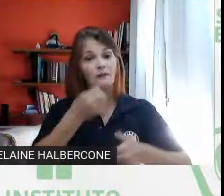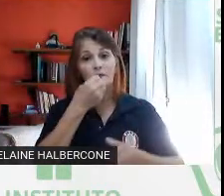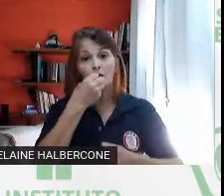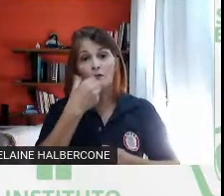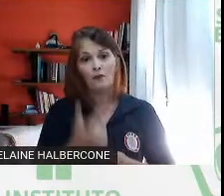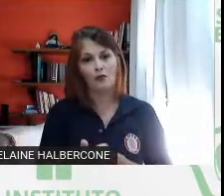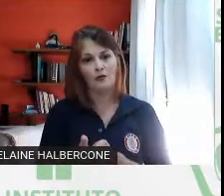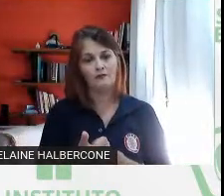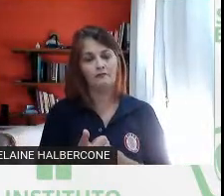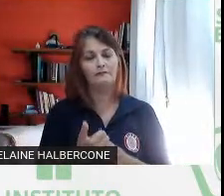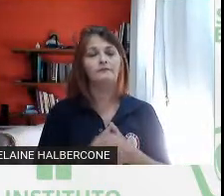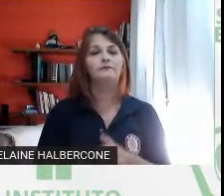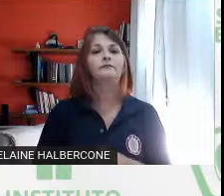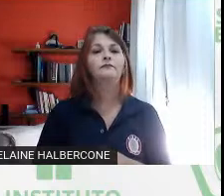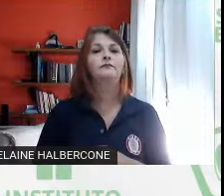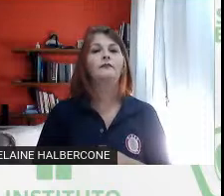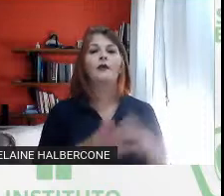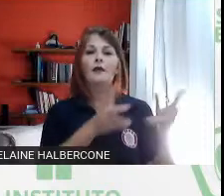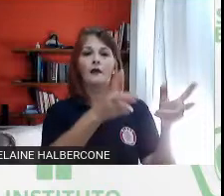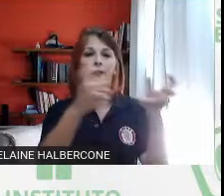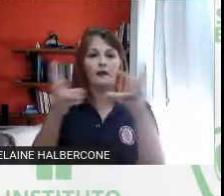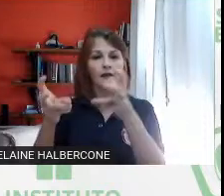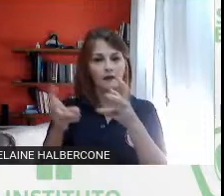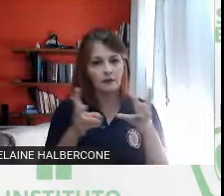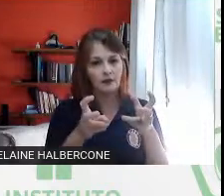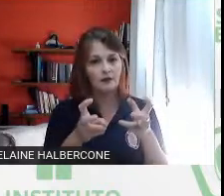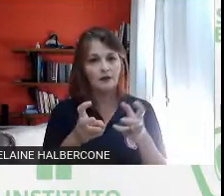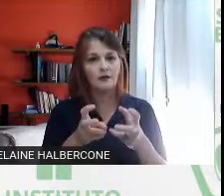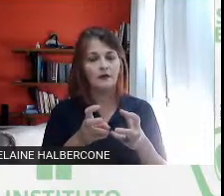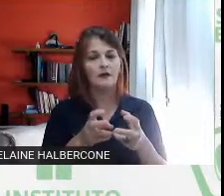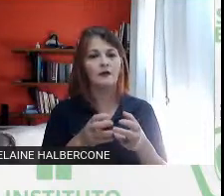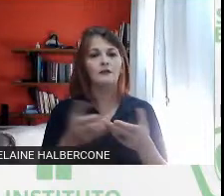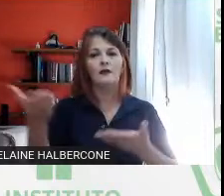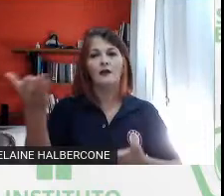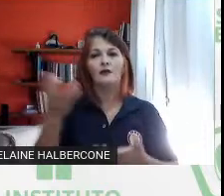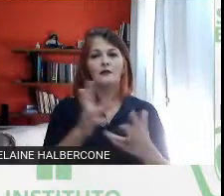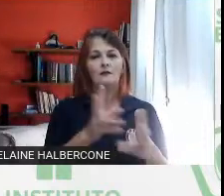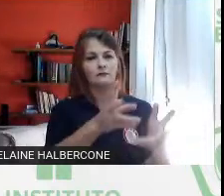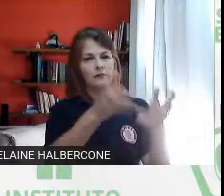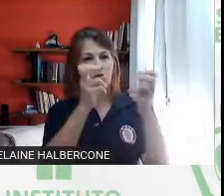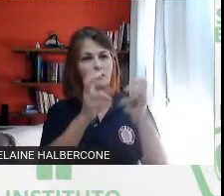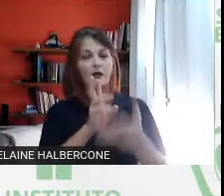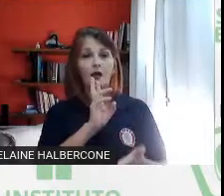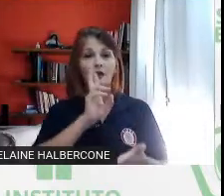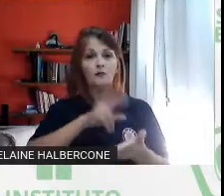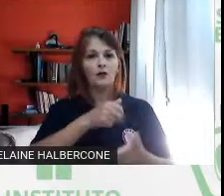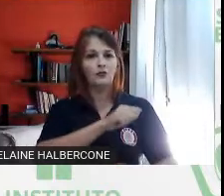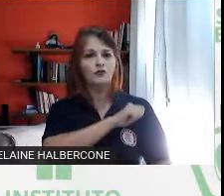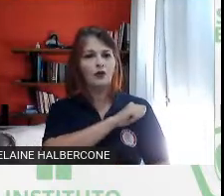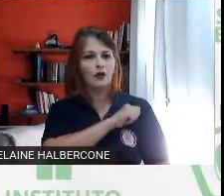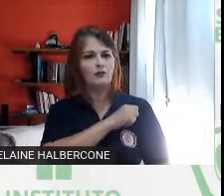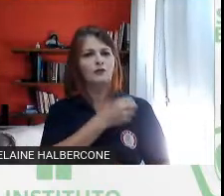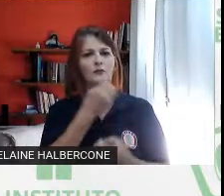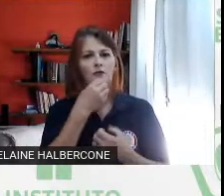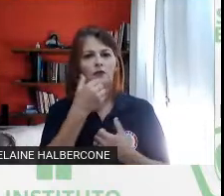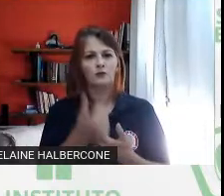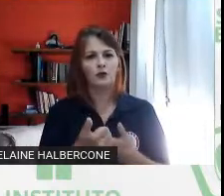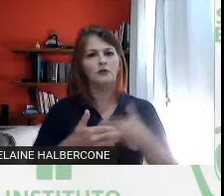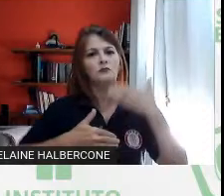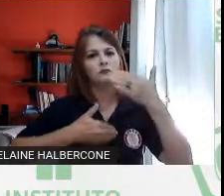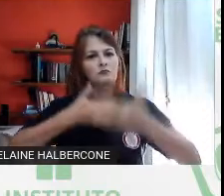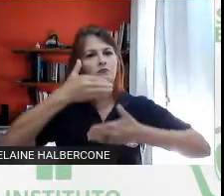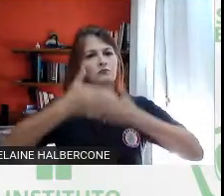Bom, a percepção da receptividade dos alunos foi incrível. Tanto no decorrer